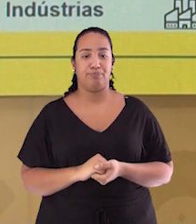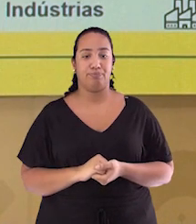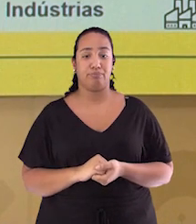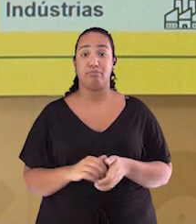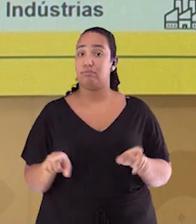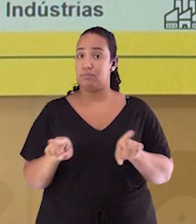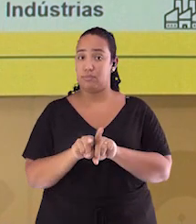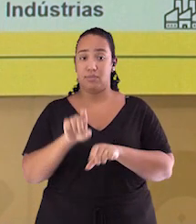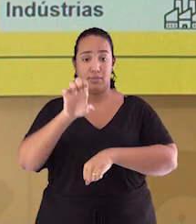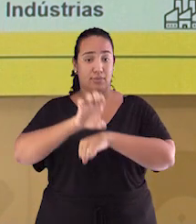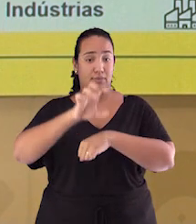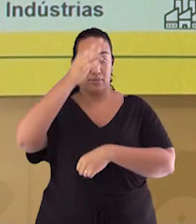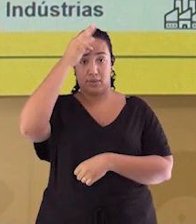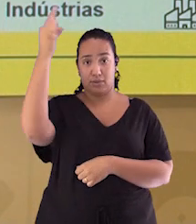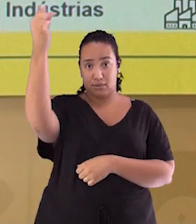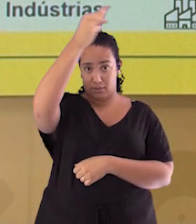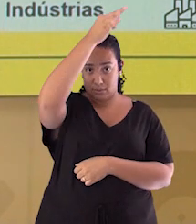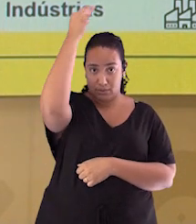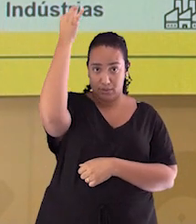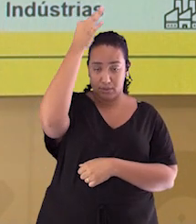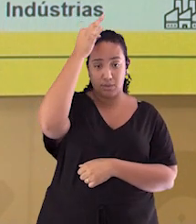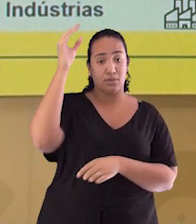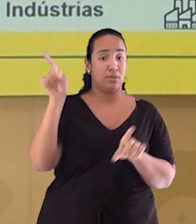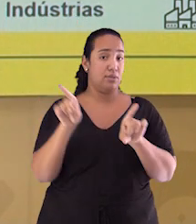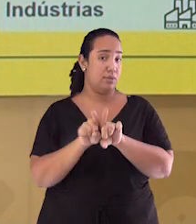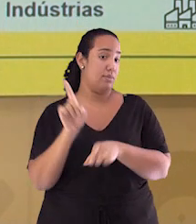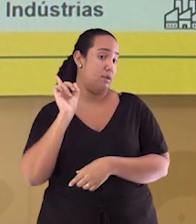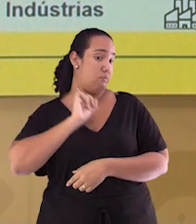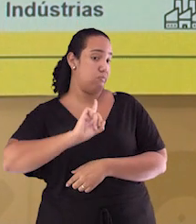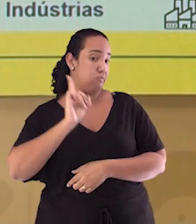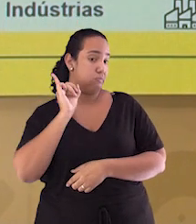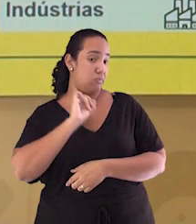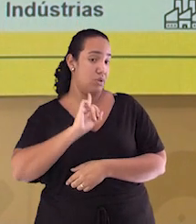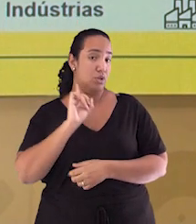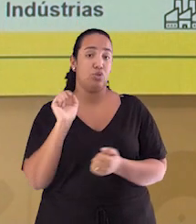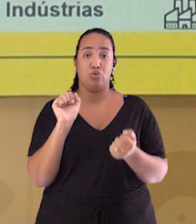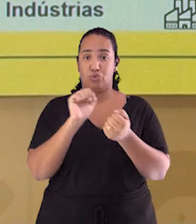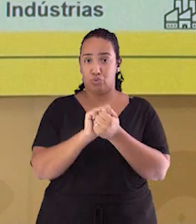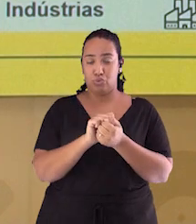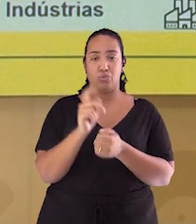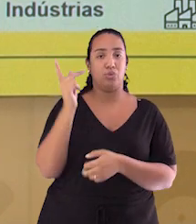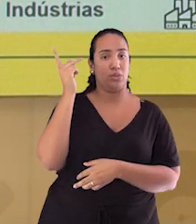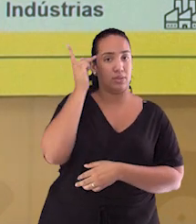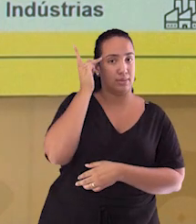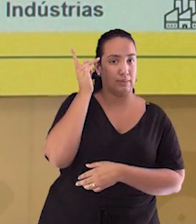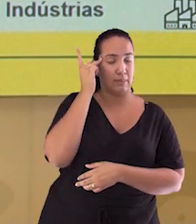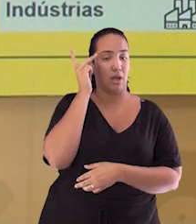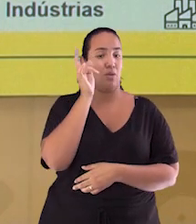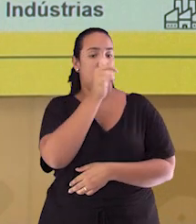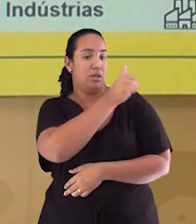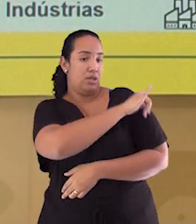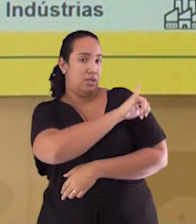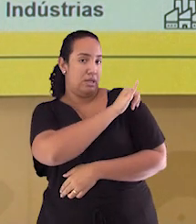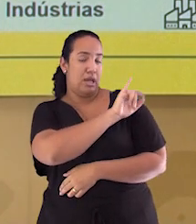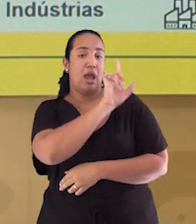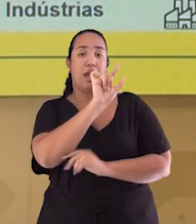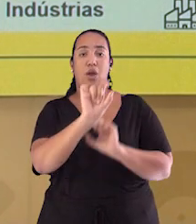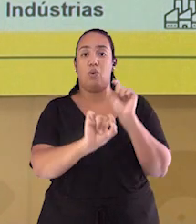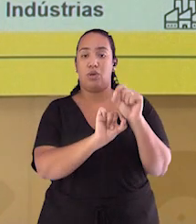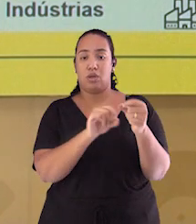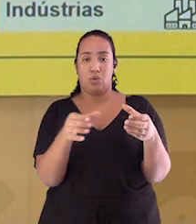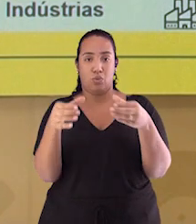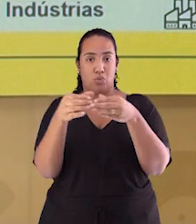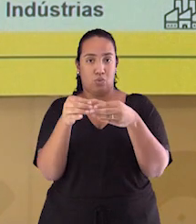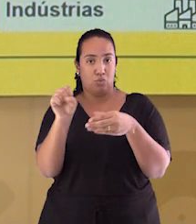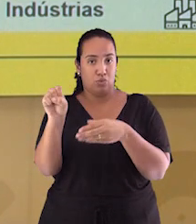o Espírito Santo e Minas Gerais, que compõem junto com São Paulo e Rio de Janeiro a região Sudeste